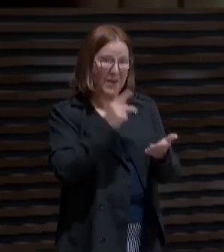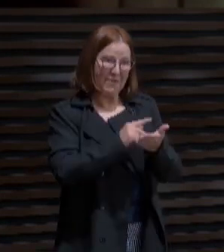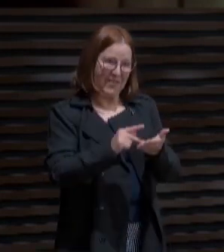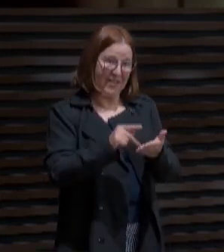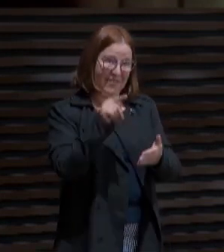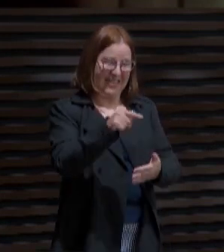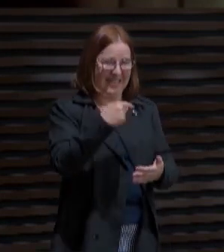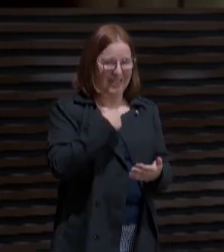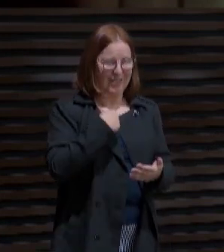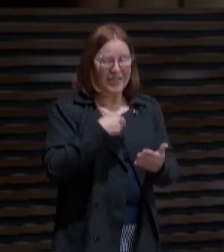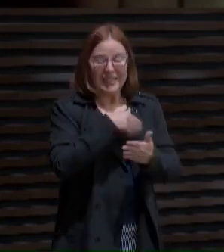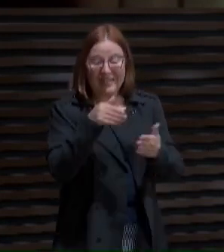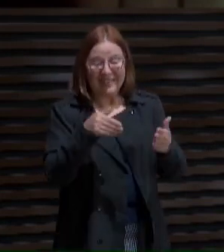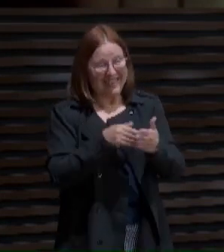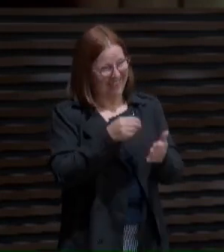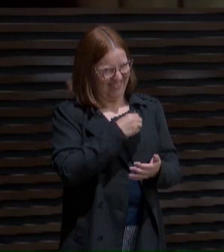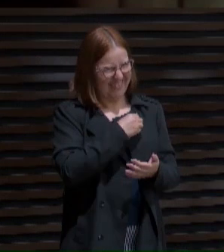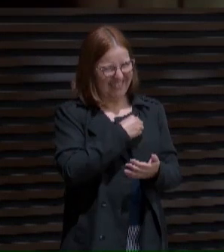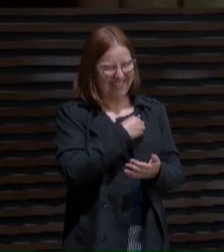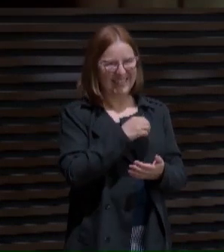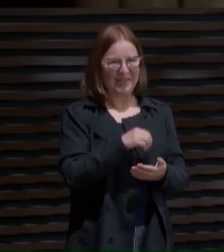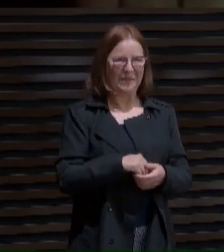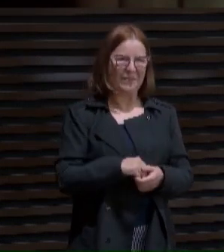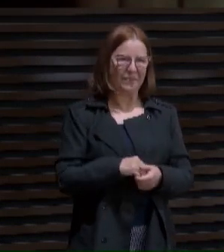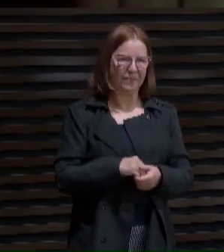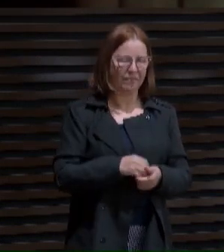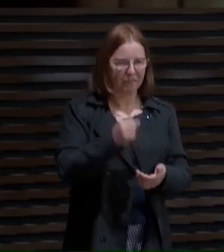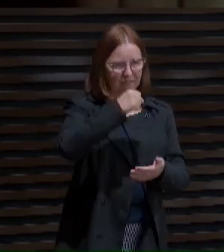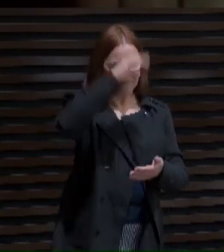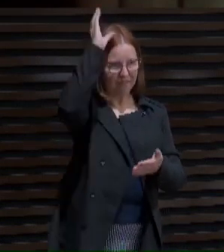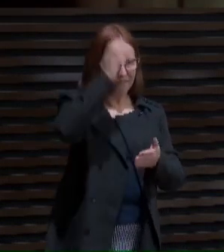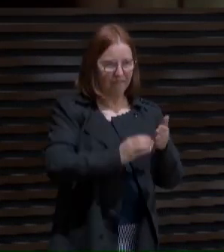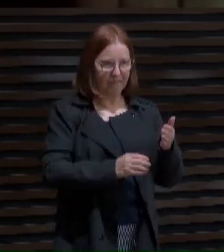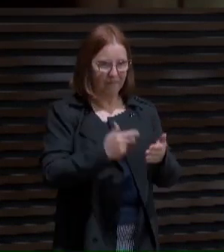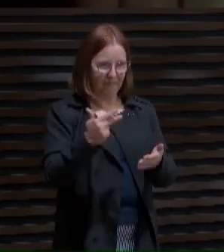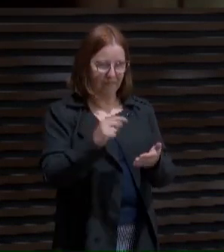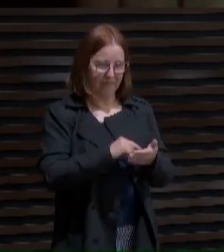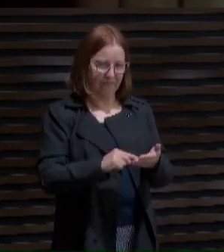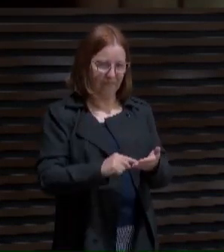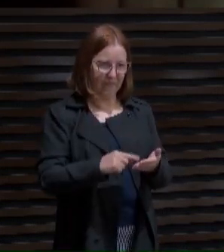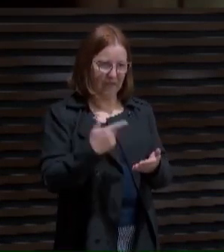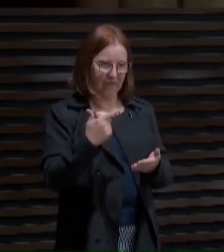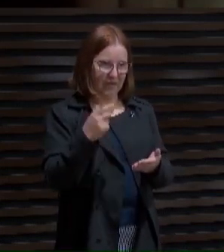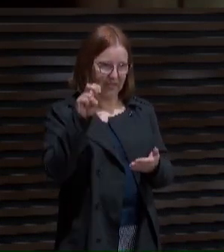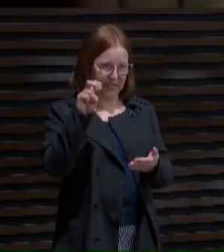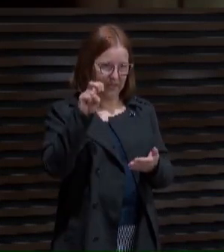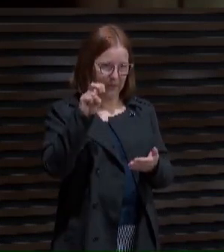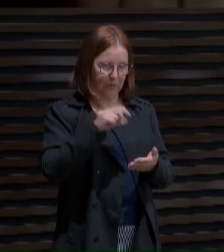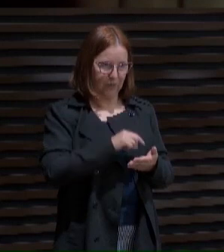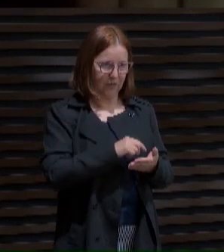e eu de toda iniquidade. Romanos capítulo 3, versículos 25 e 26, na